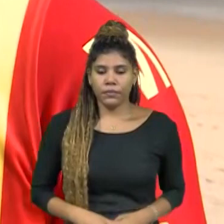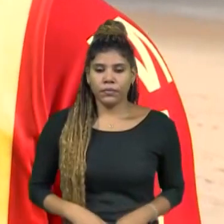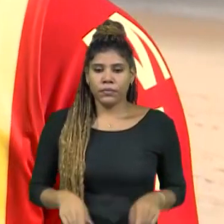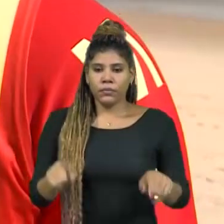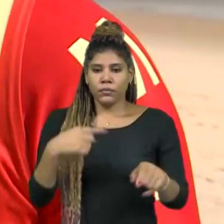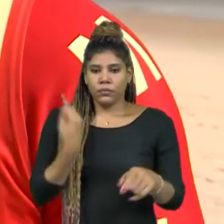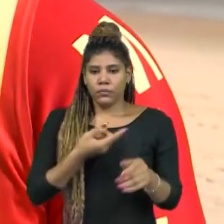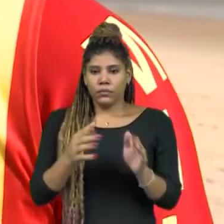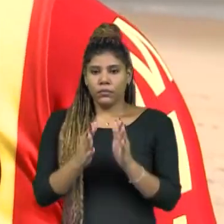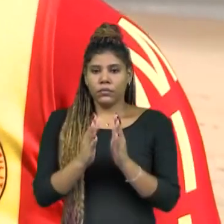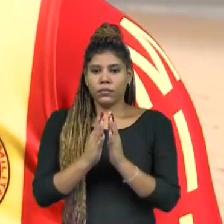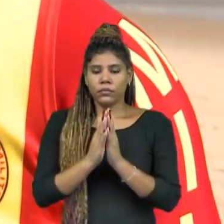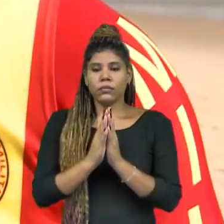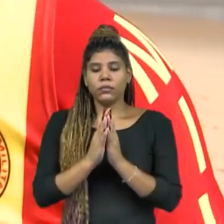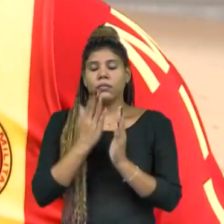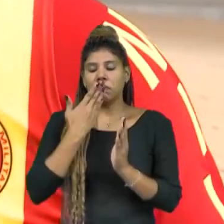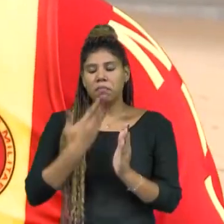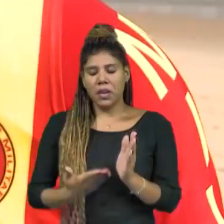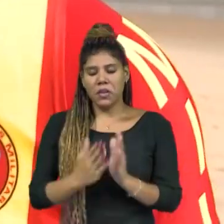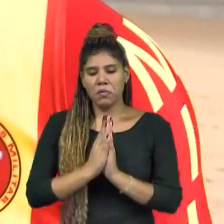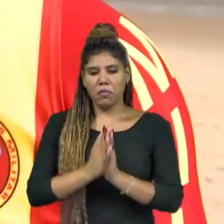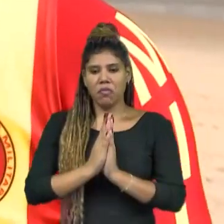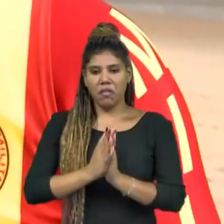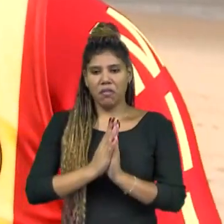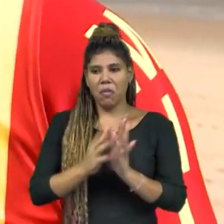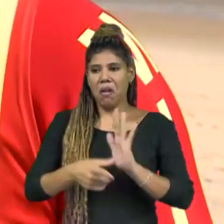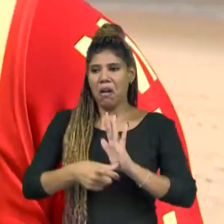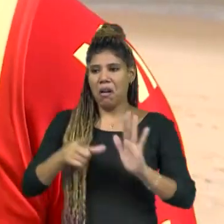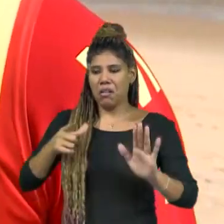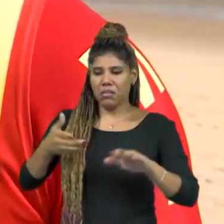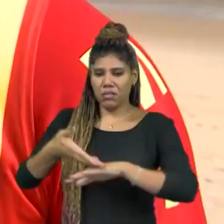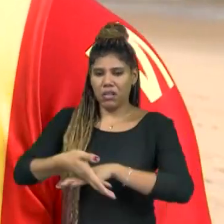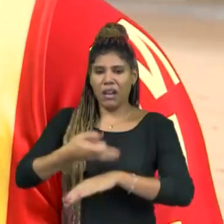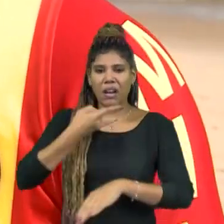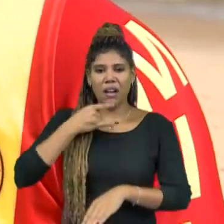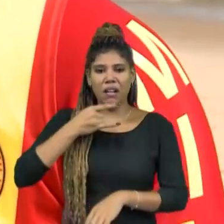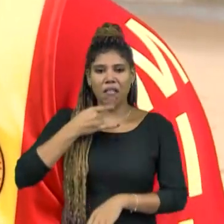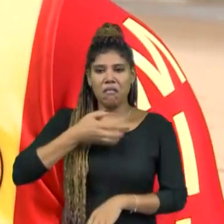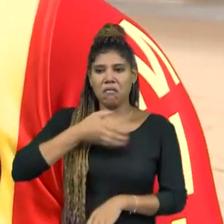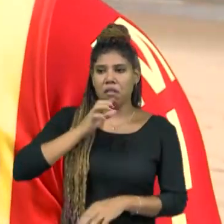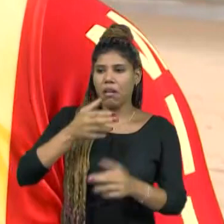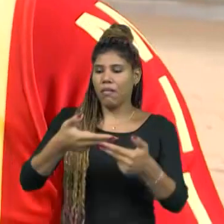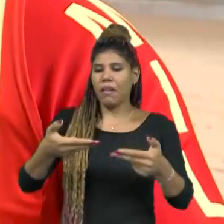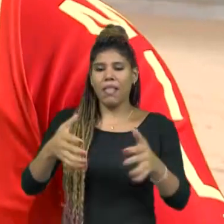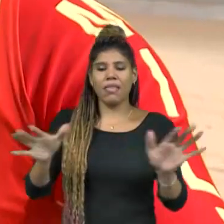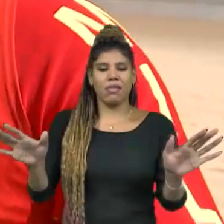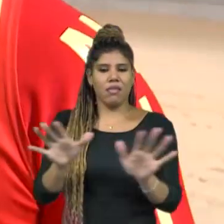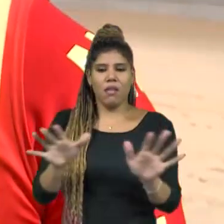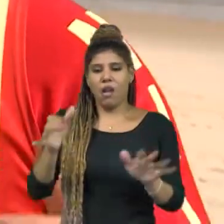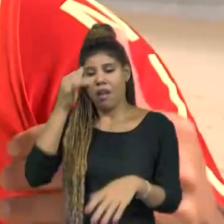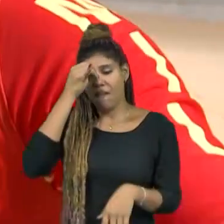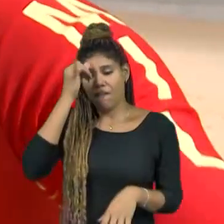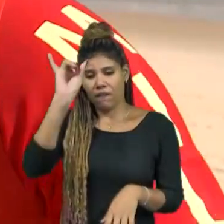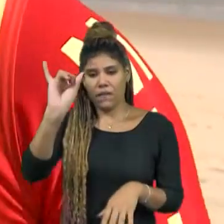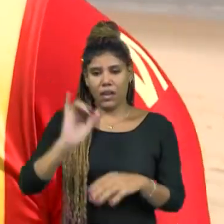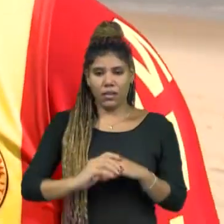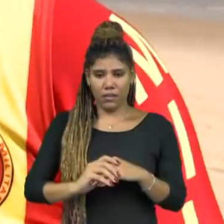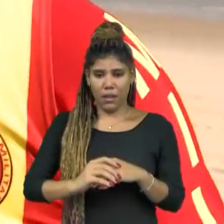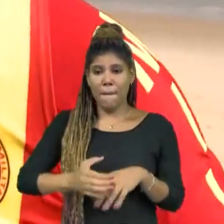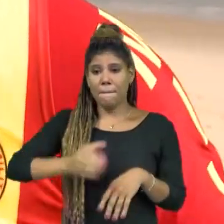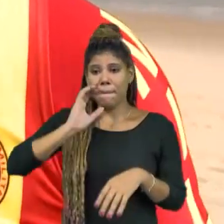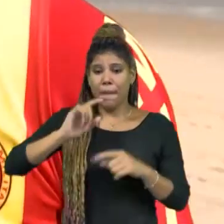não consumam bebidas alcoólicas antes de entrar ao mar. Se quiser beber sua bebida alcoólica, beba depois que